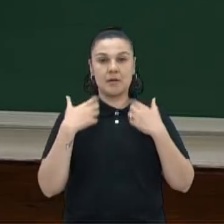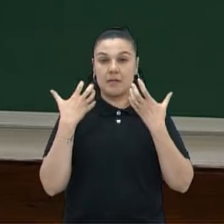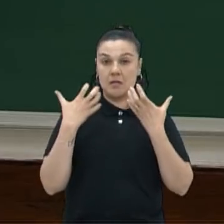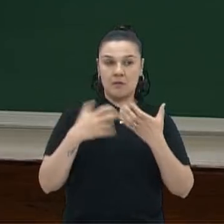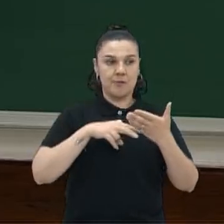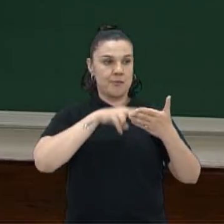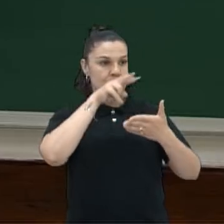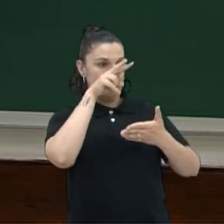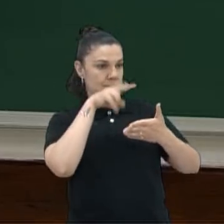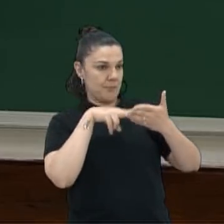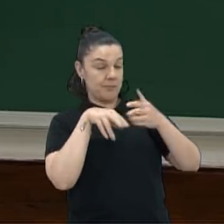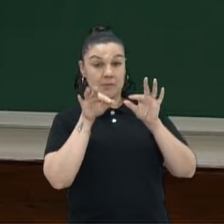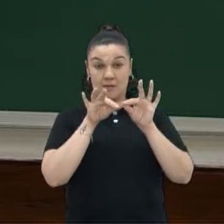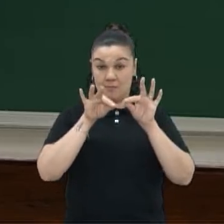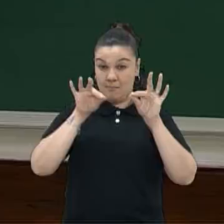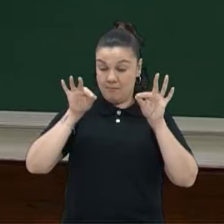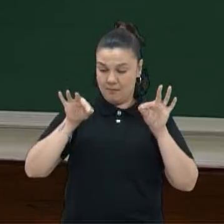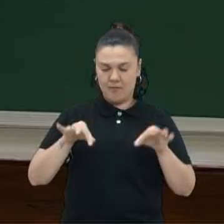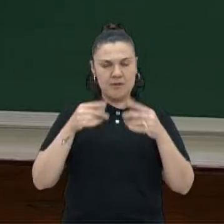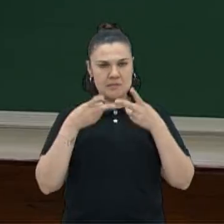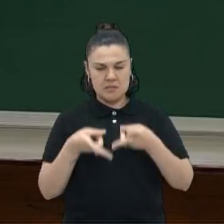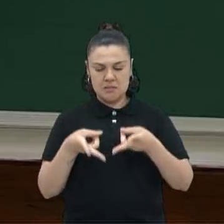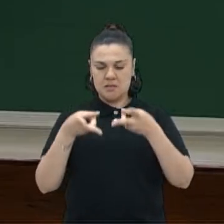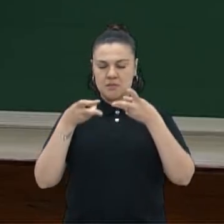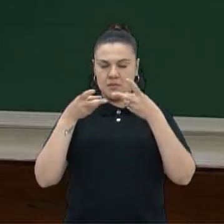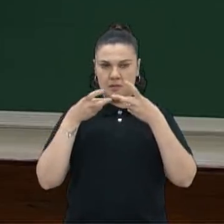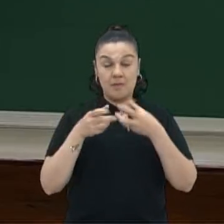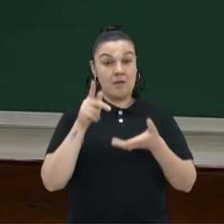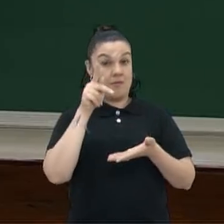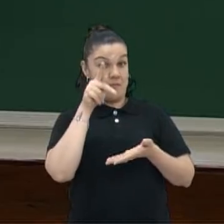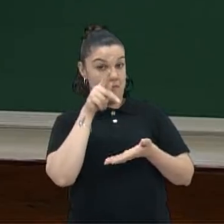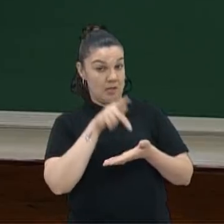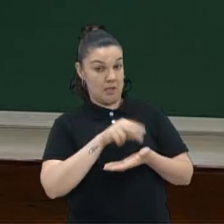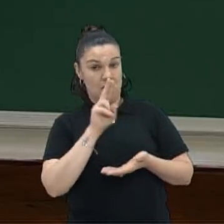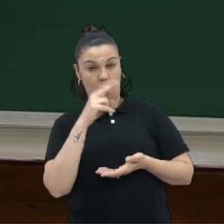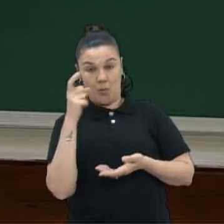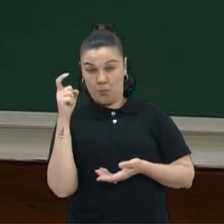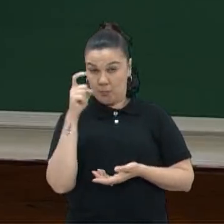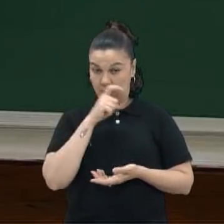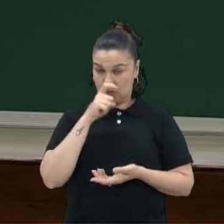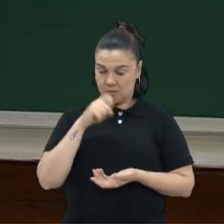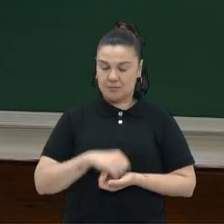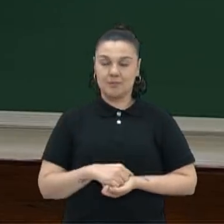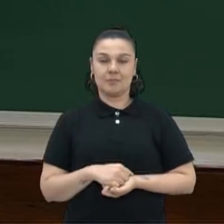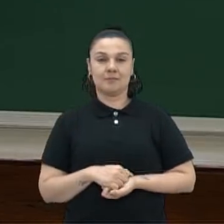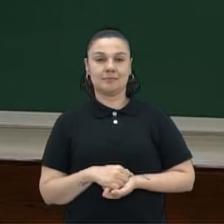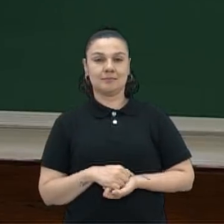você leia a frase e observe se ela é falsa ou se ela é verdadeira.